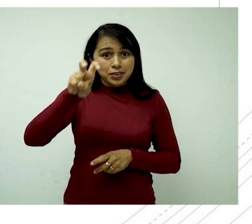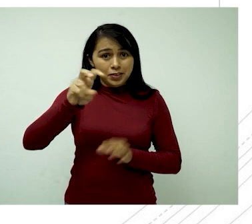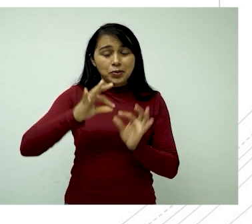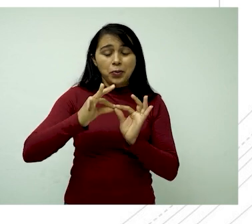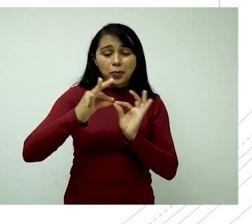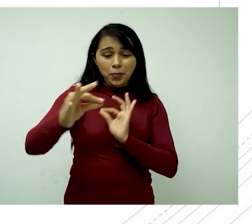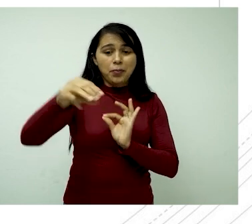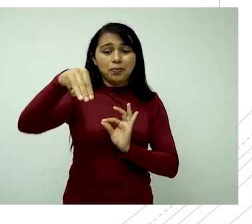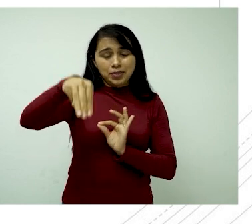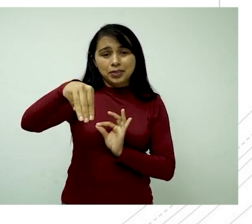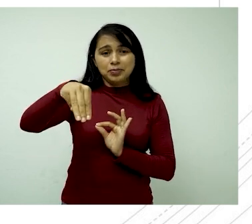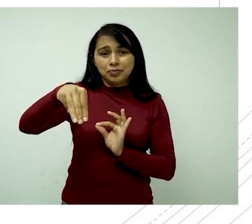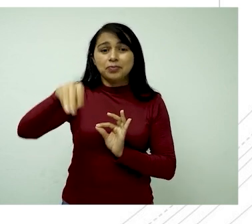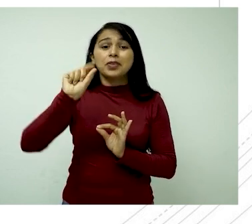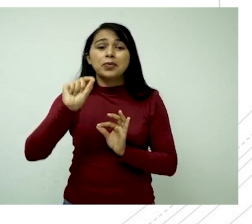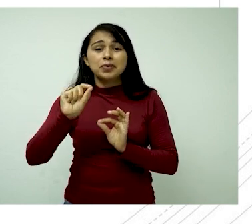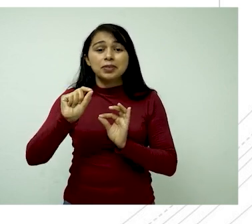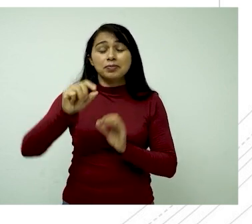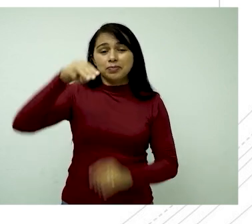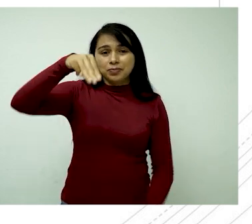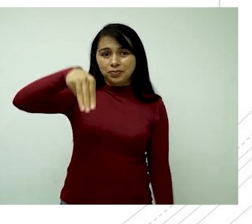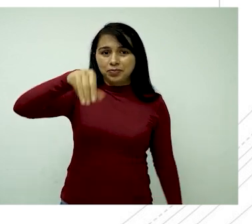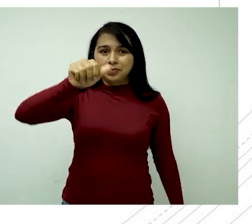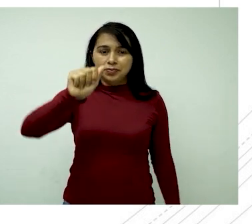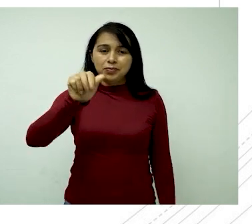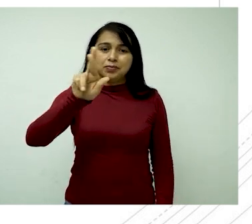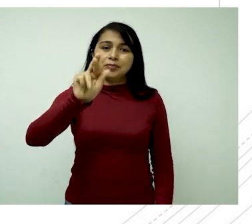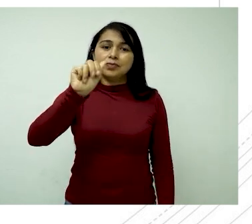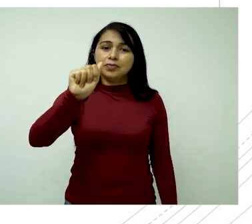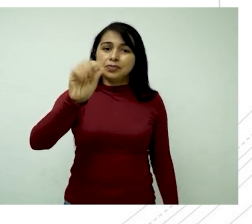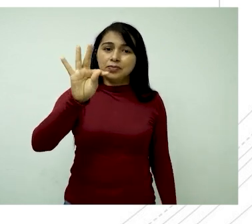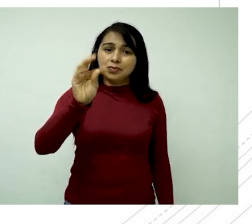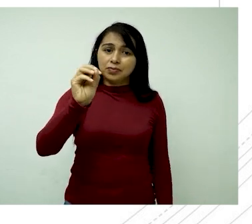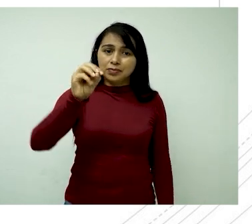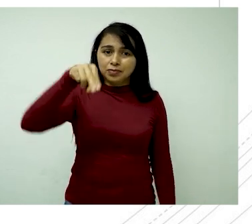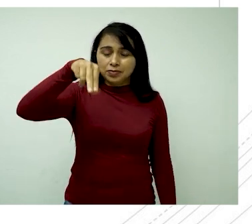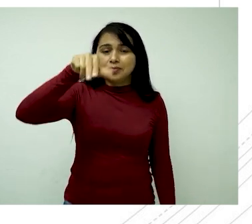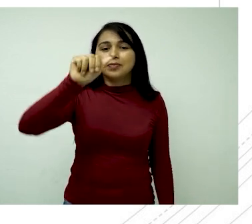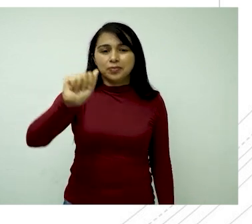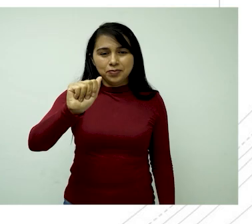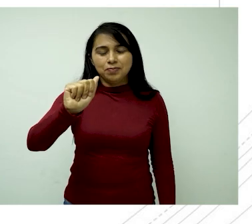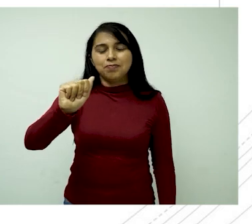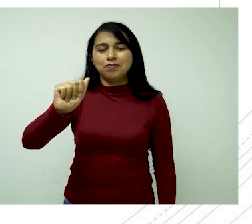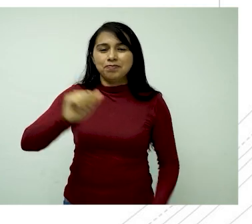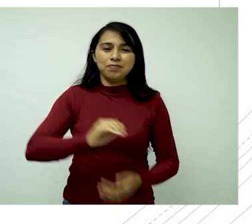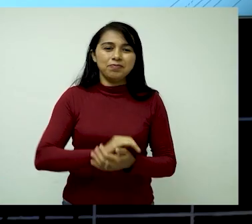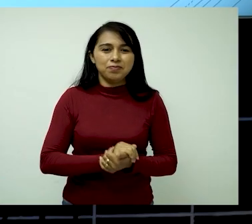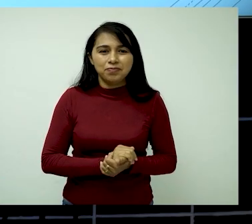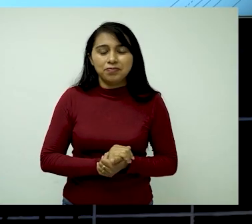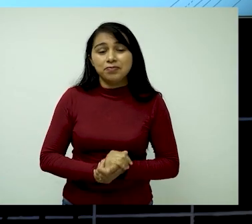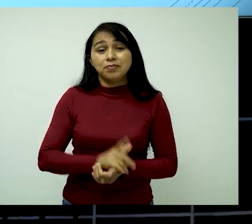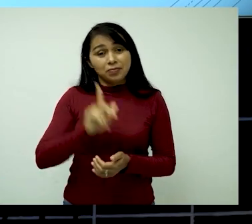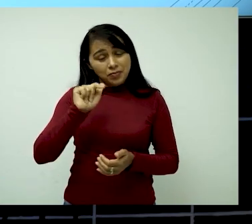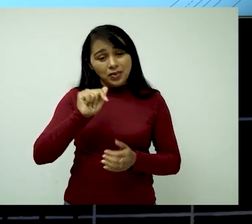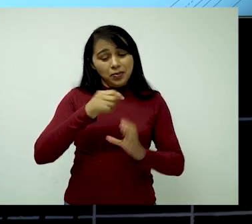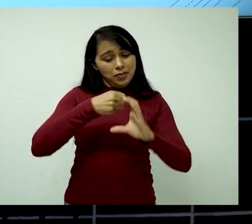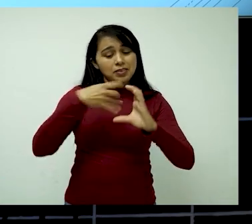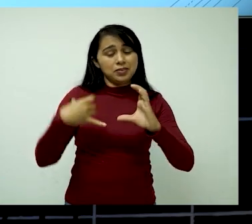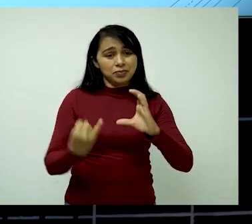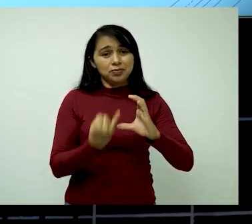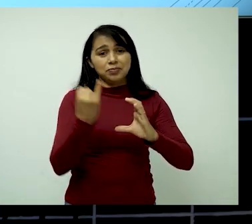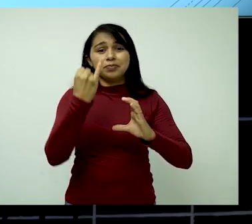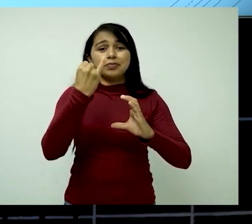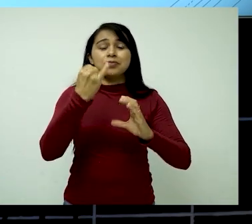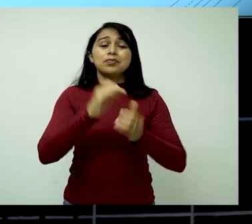42.195 metros, que a gente chama de maratona no meio olímpico. Tá certo, pessoal? Característica